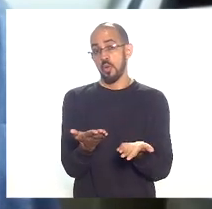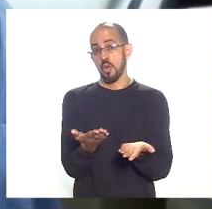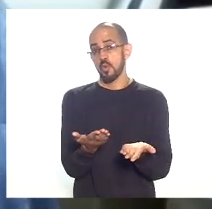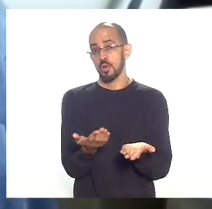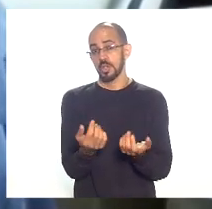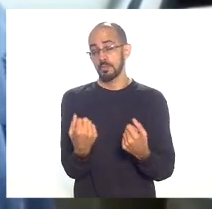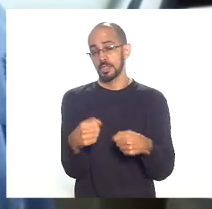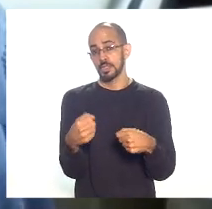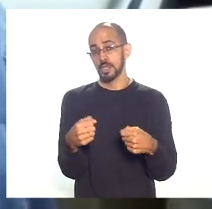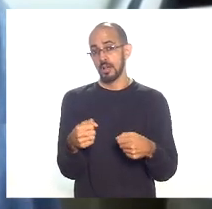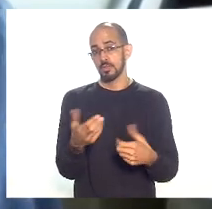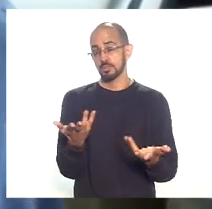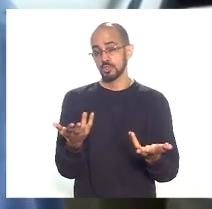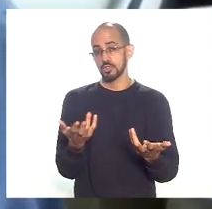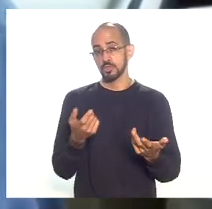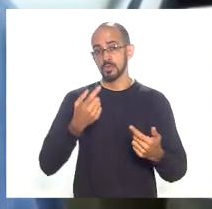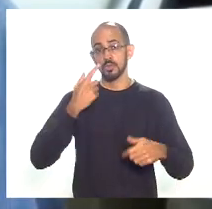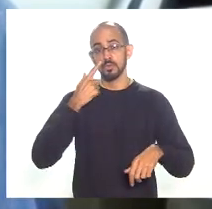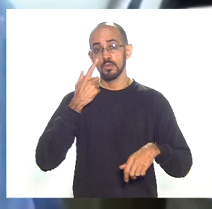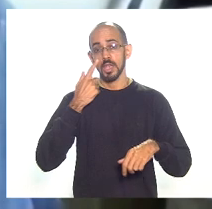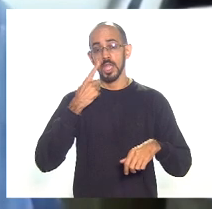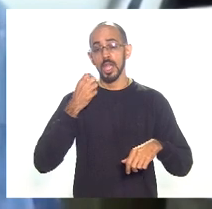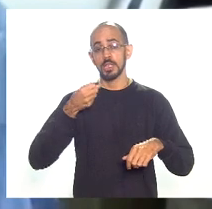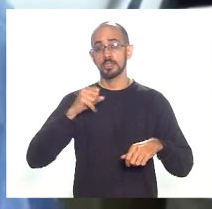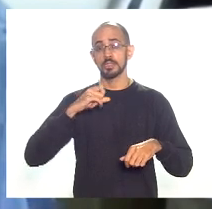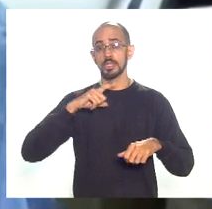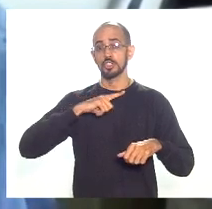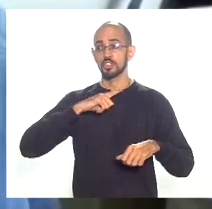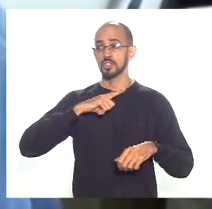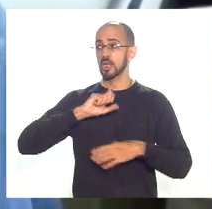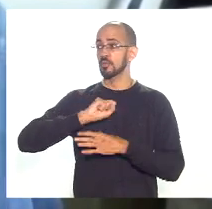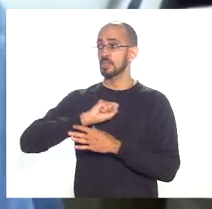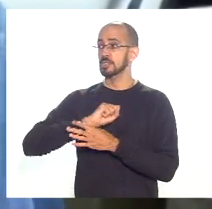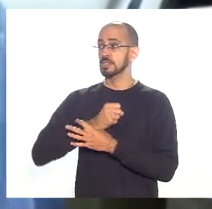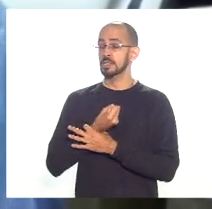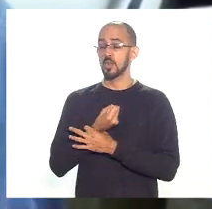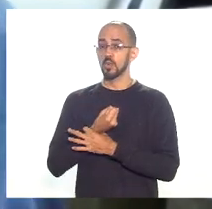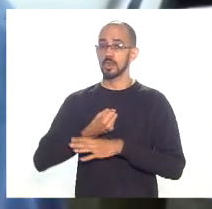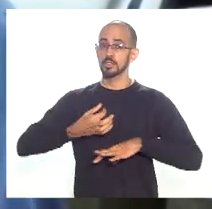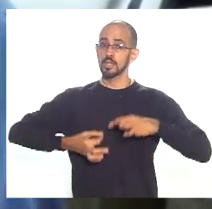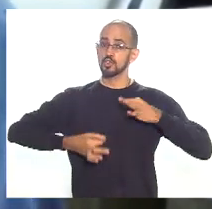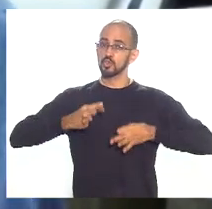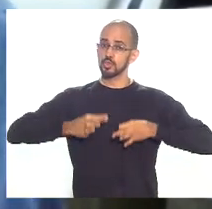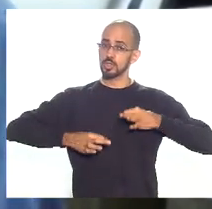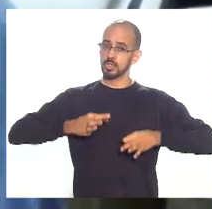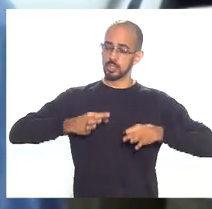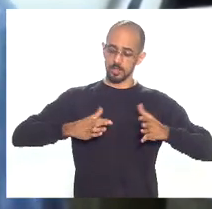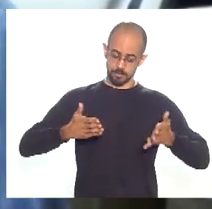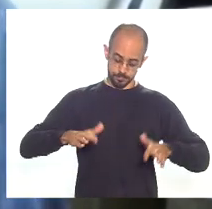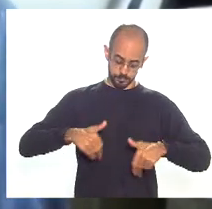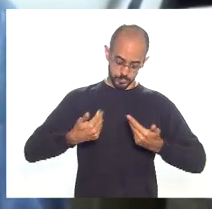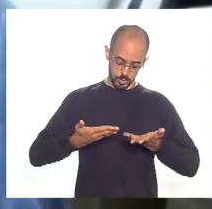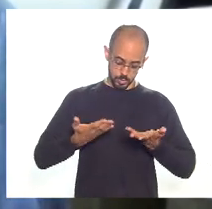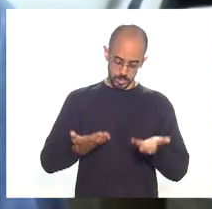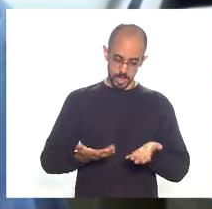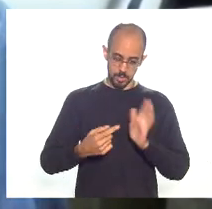os procedimentos tivessem segurança jurídica então queria trazer esse